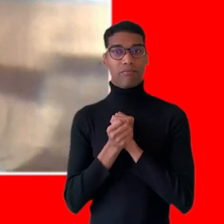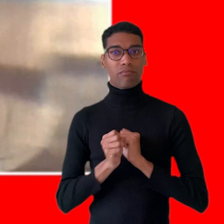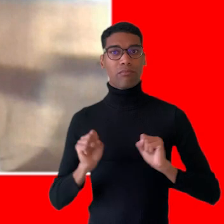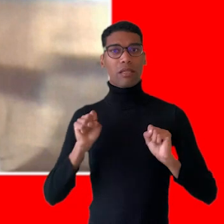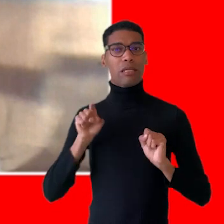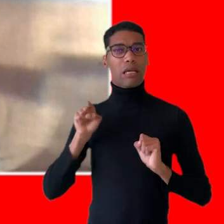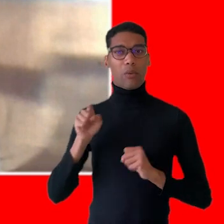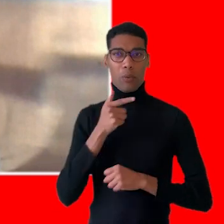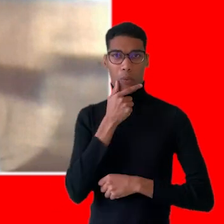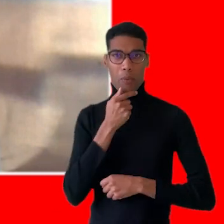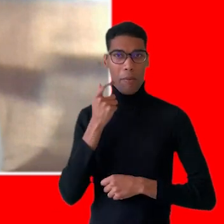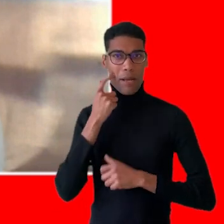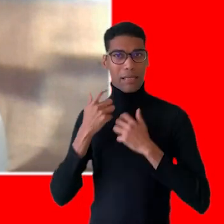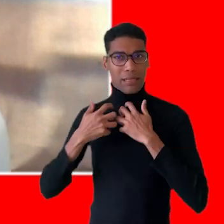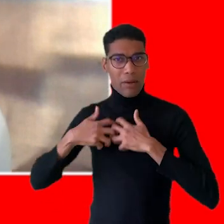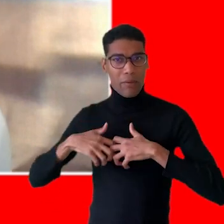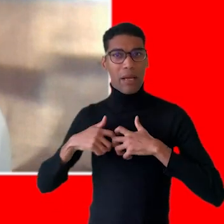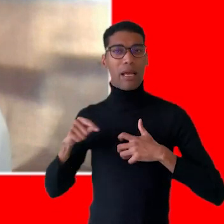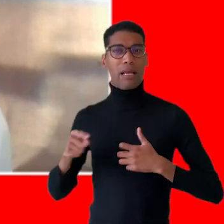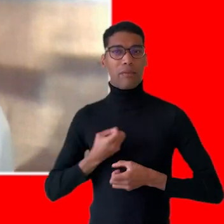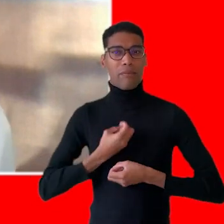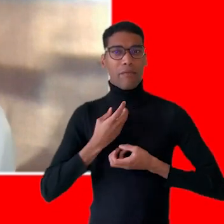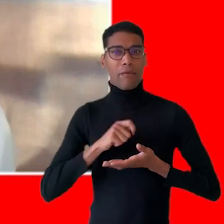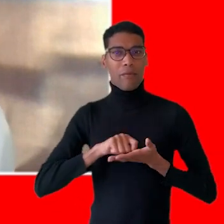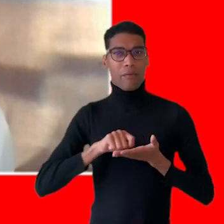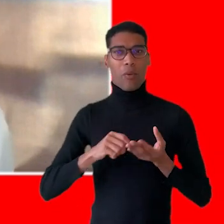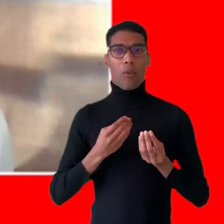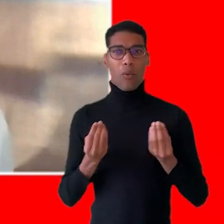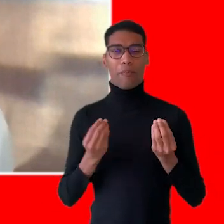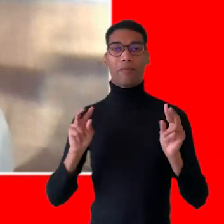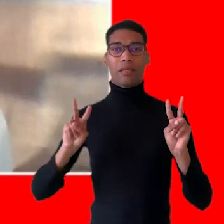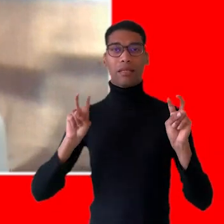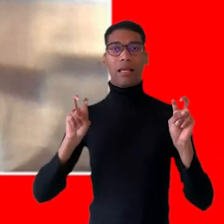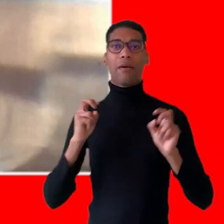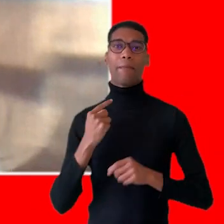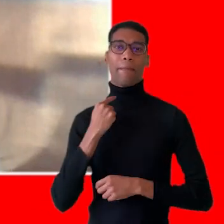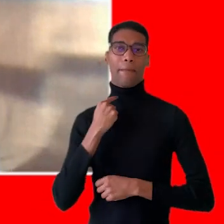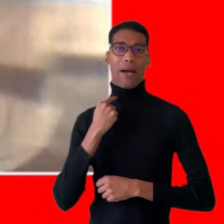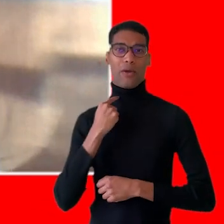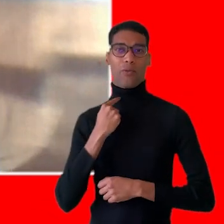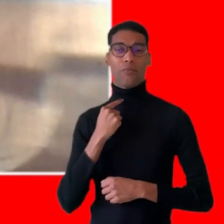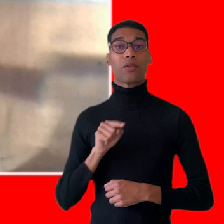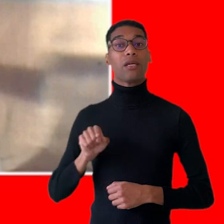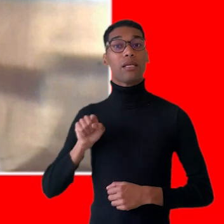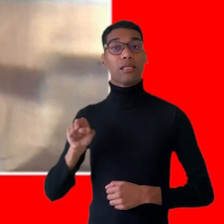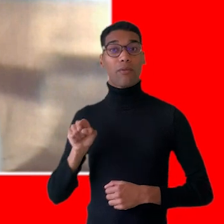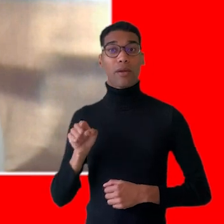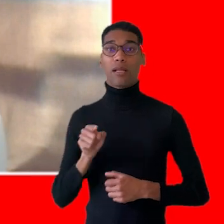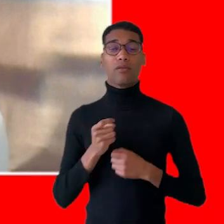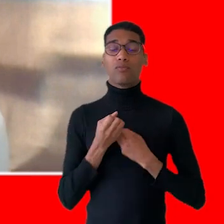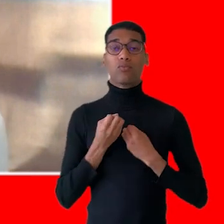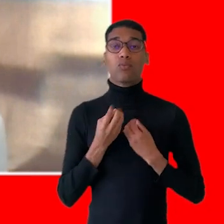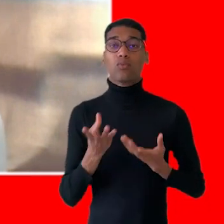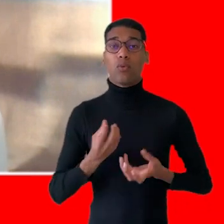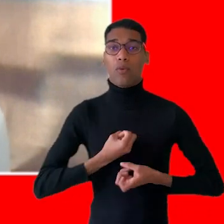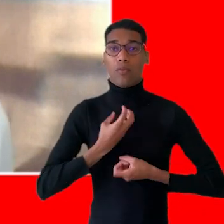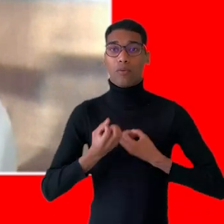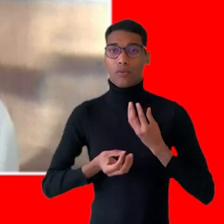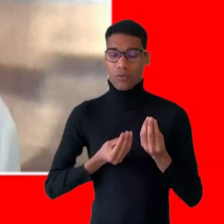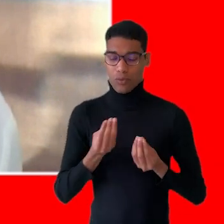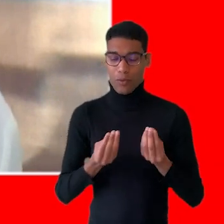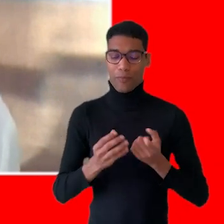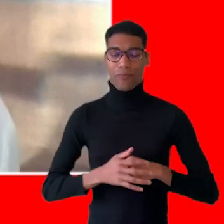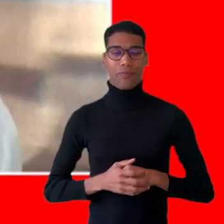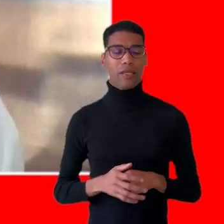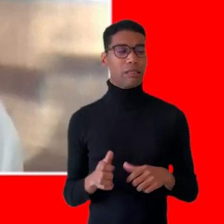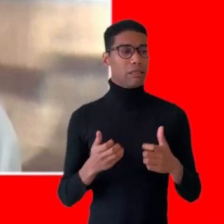o maio, né? E, afinal de contas, ele faz um poema chamado Em Maio, né? E ele fala, faz, ele começa o poema dele dizendo assim: